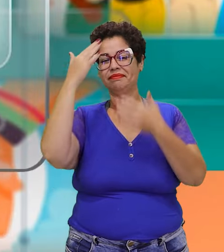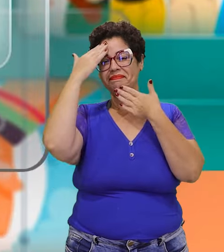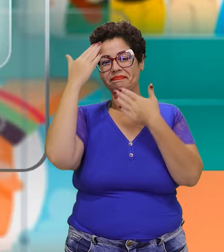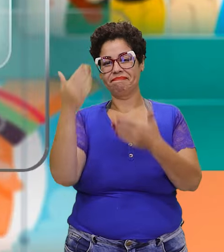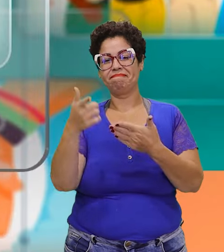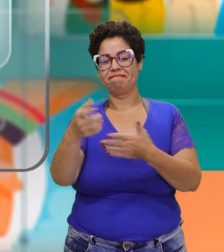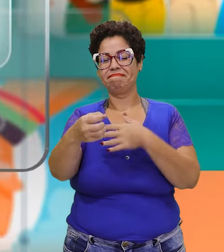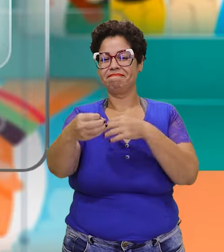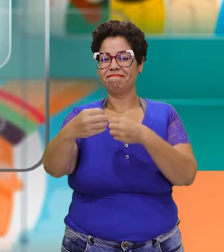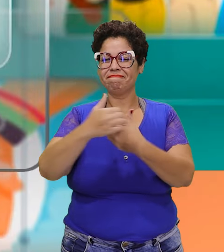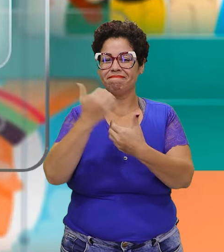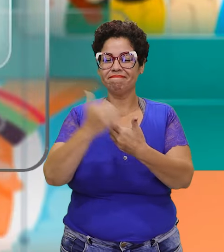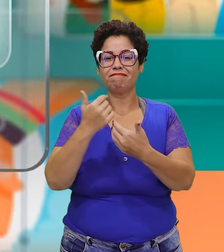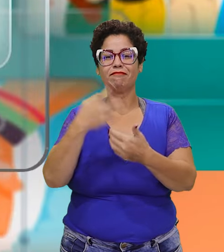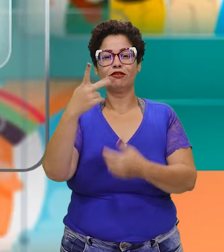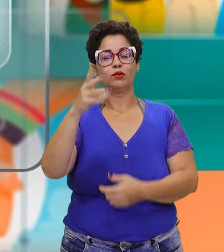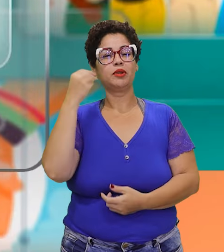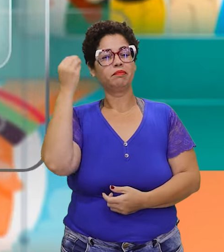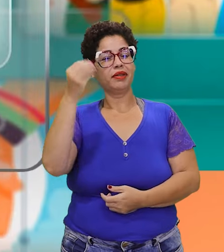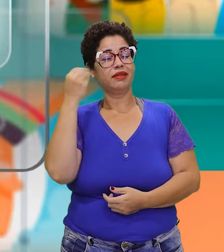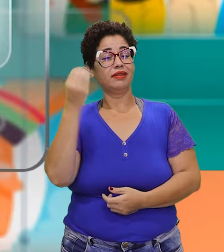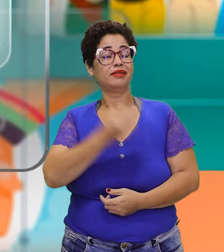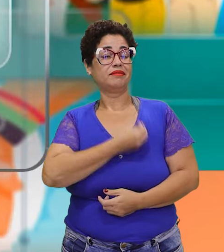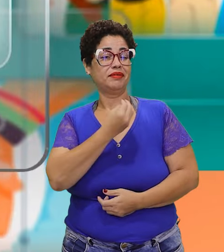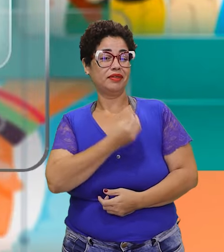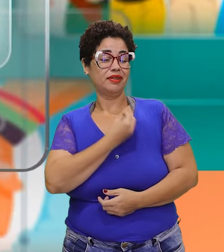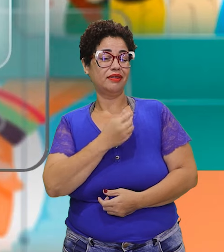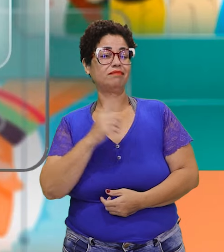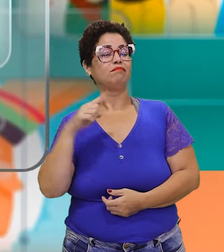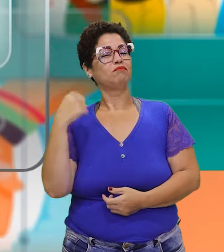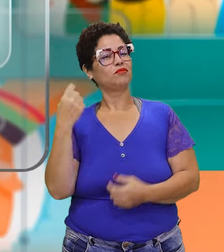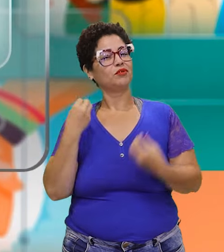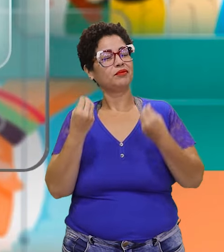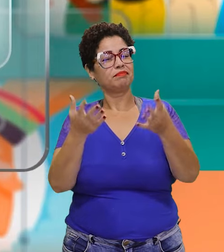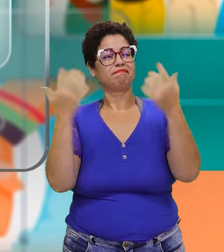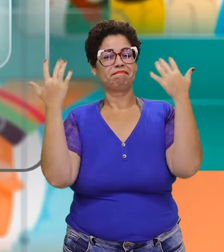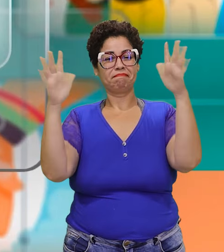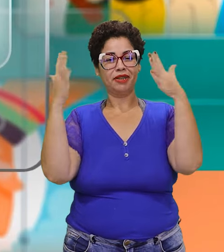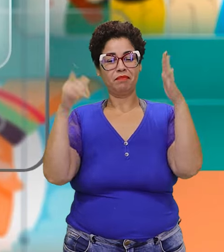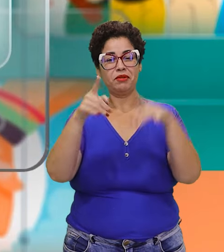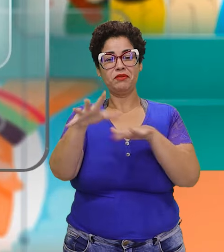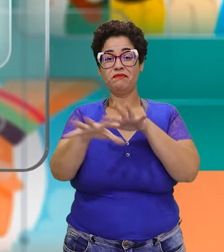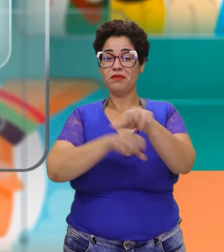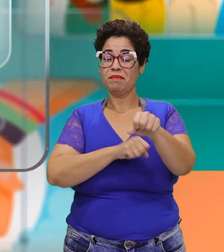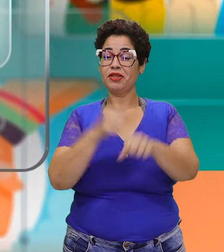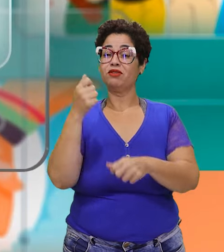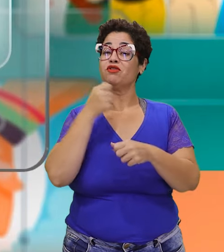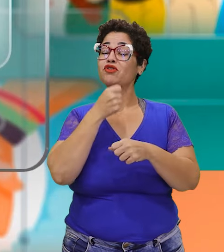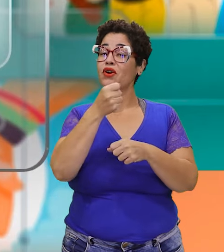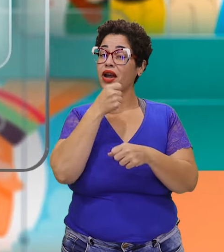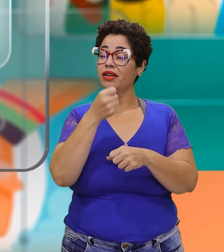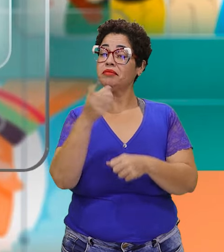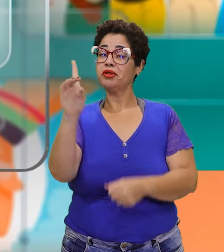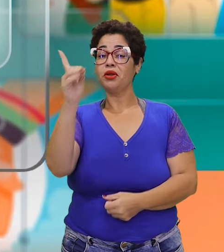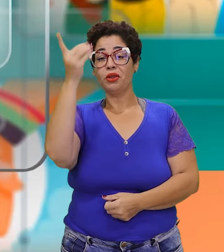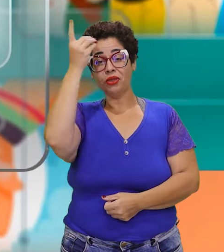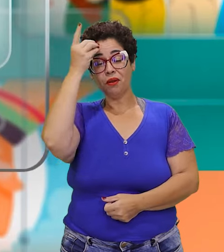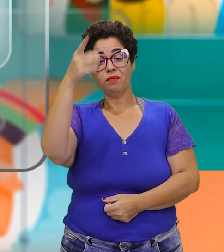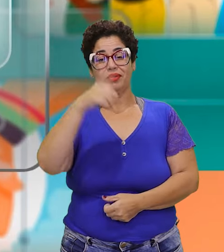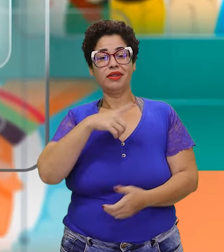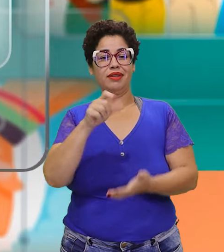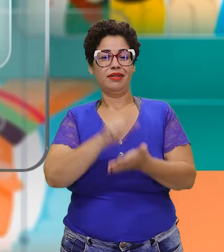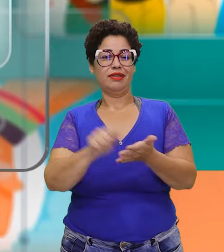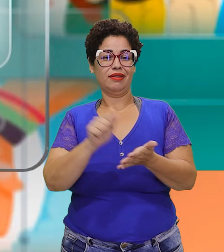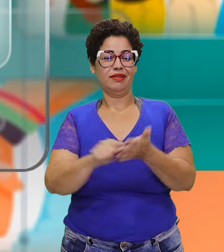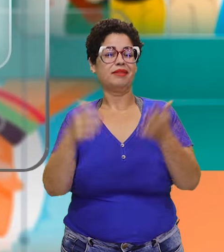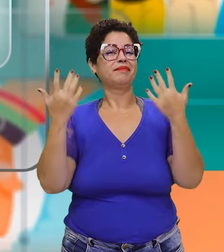Juliana, nosso agradecimento por compartilhar conosco sua experiência de vida e os nossos parabéns pela formação em jornalismo e pelo